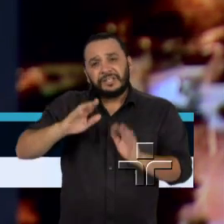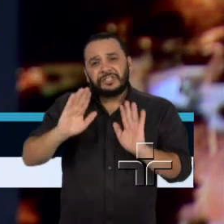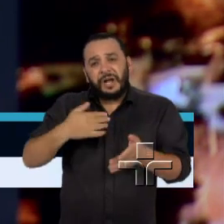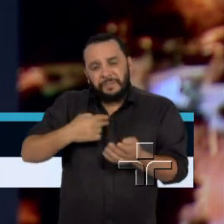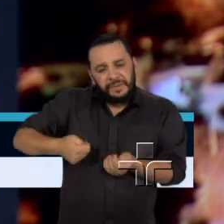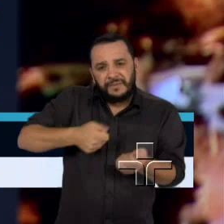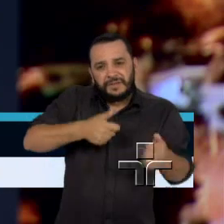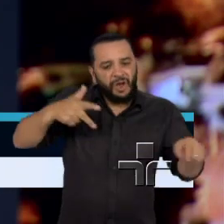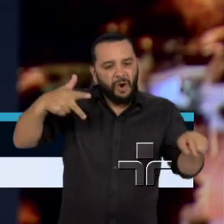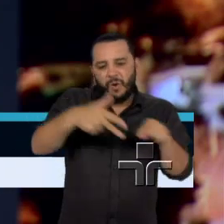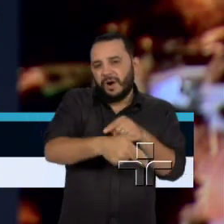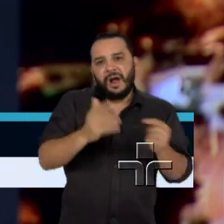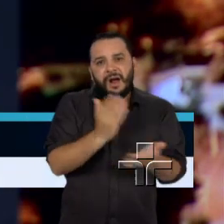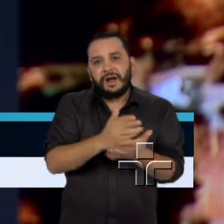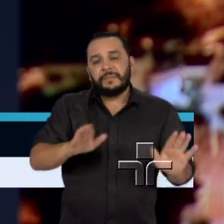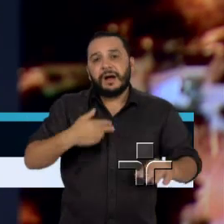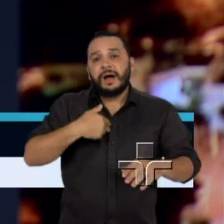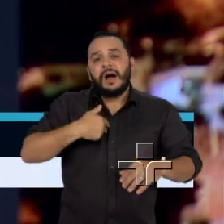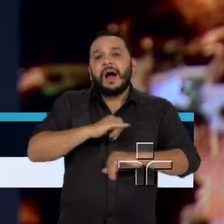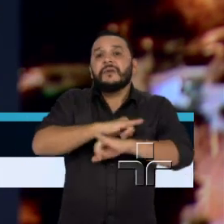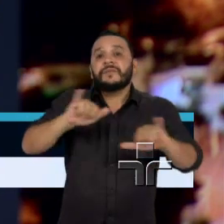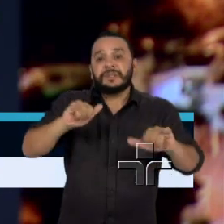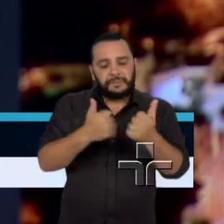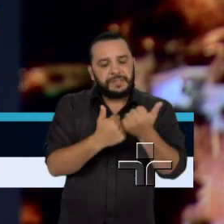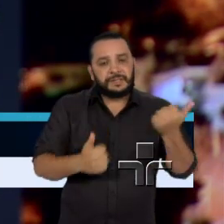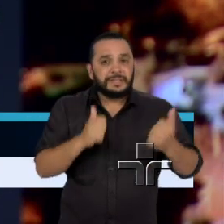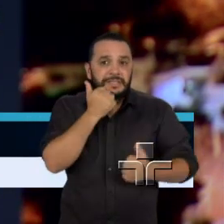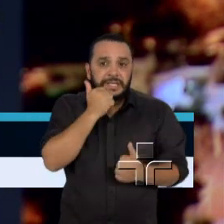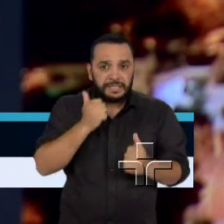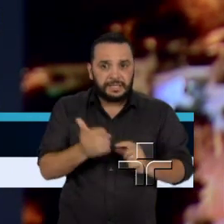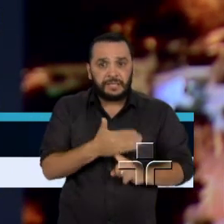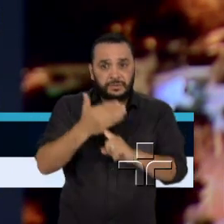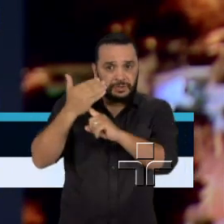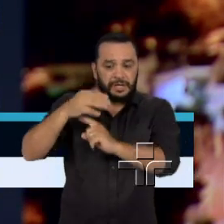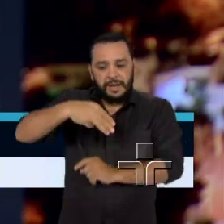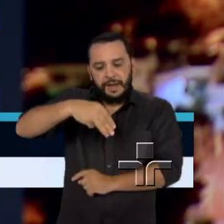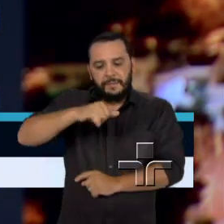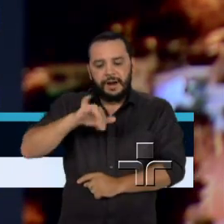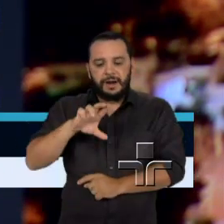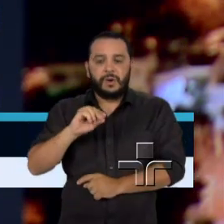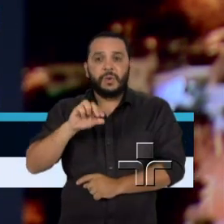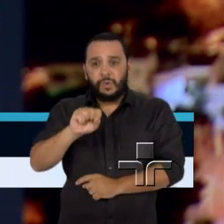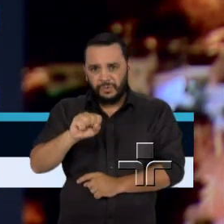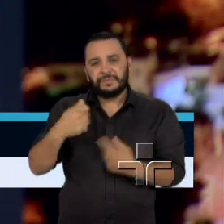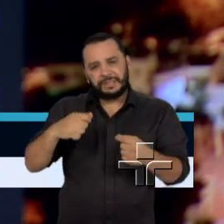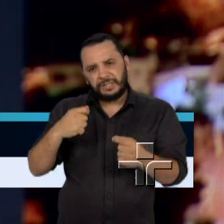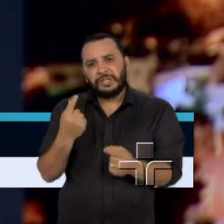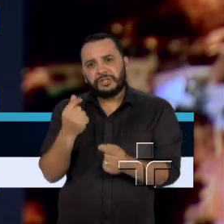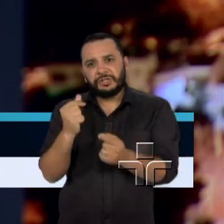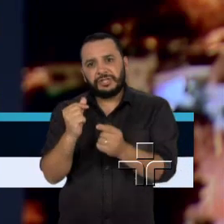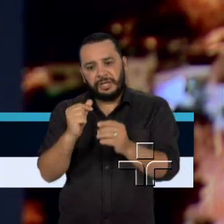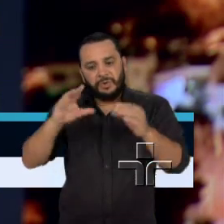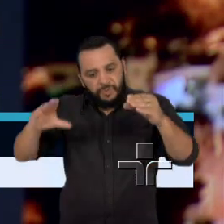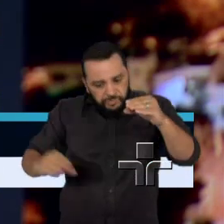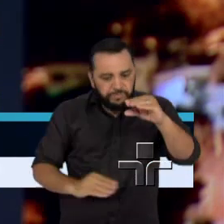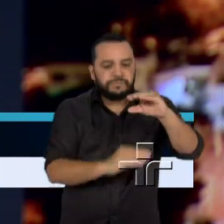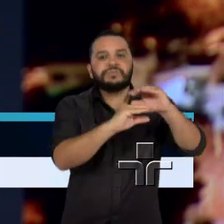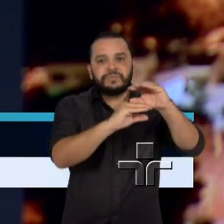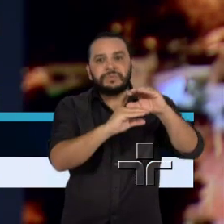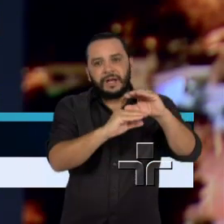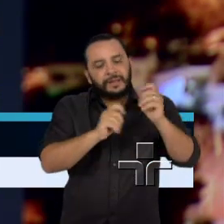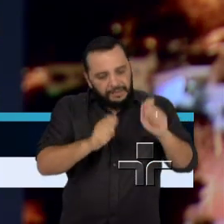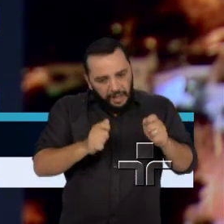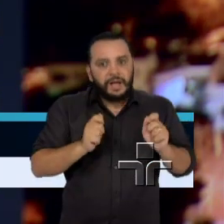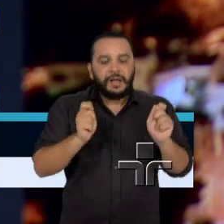do ministro da Ciência e Tecnologia, Marcos Pontes. Agora, só uma liberação de dinheiro extra pode evitar a paralisação da pesquisa